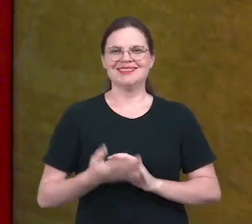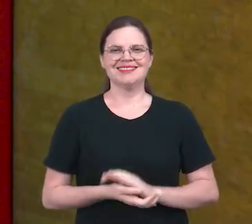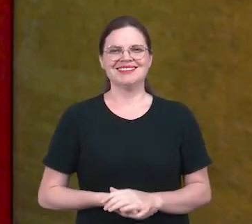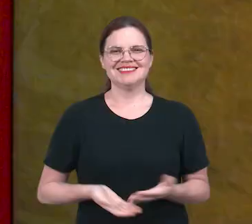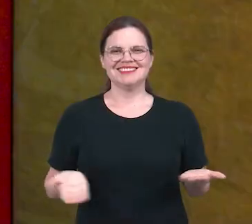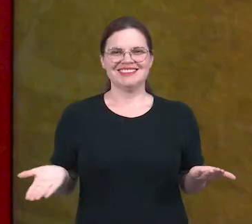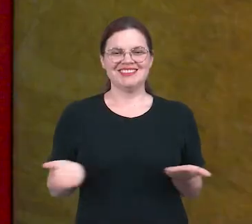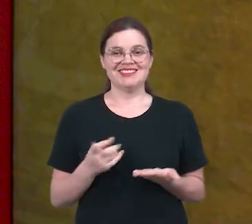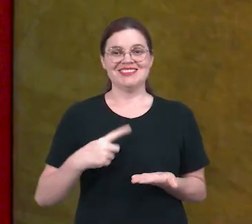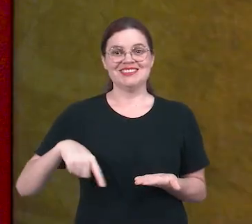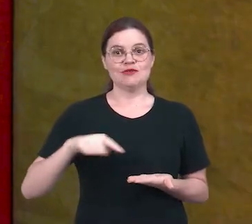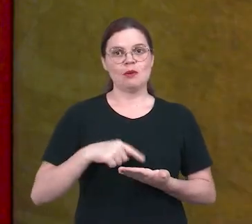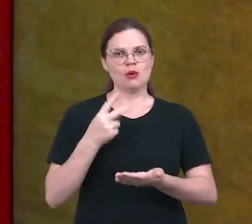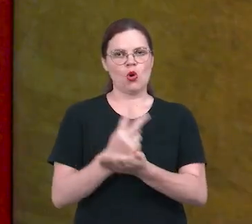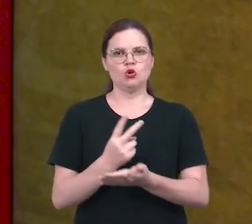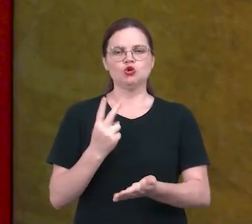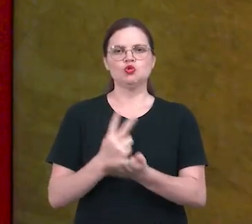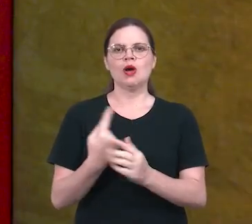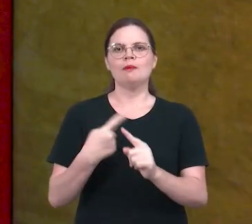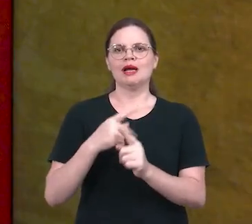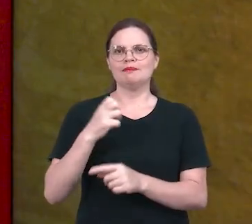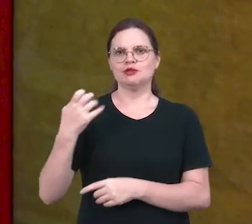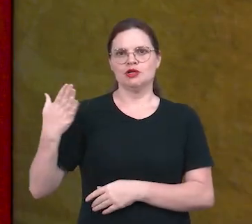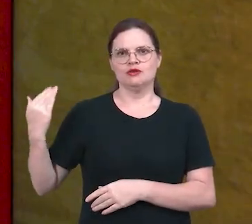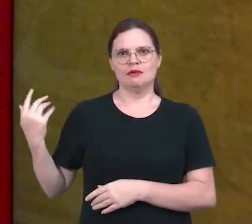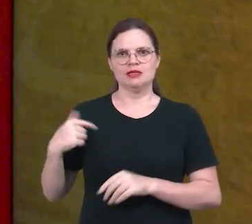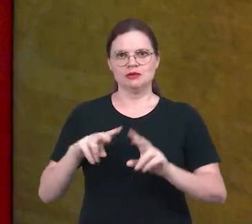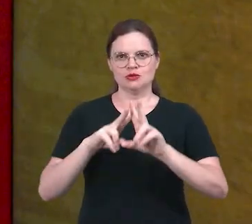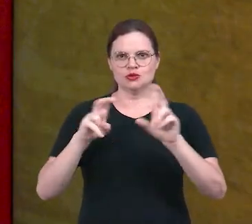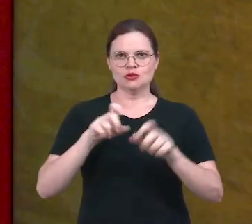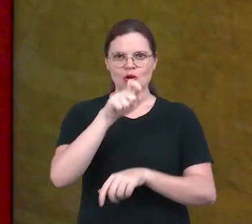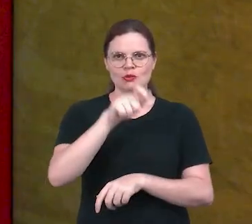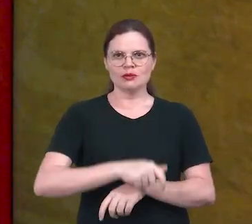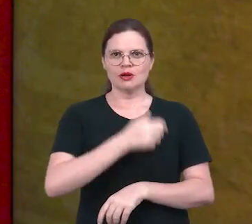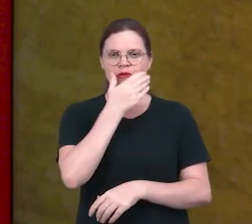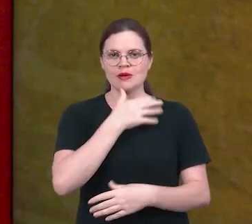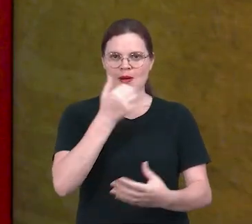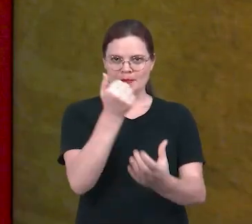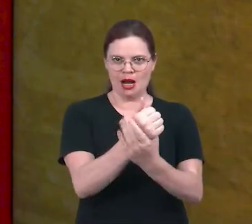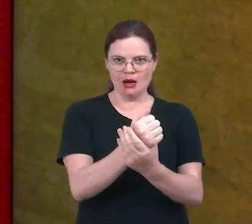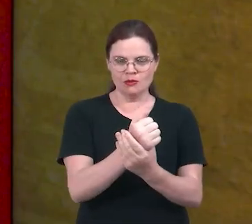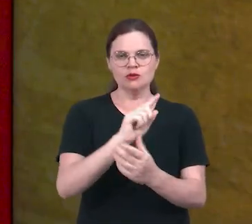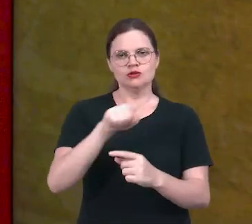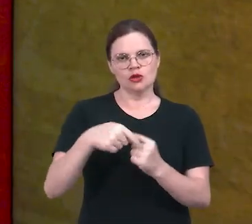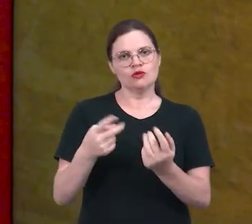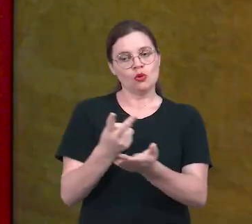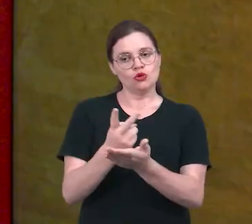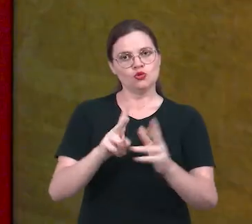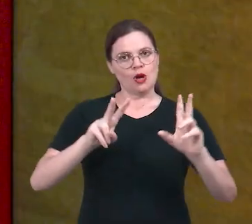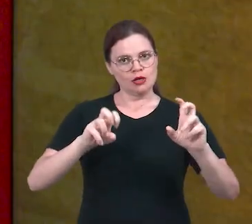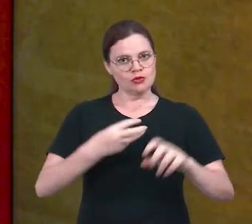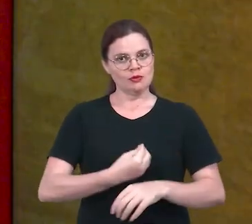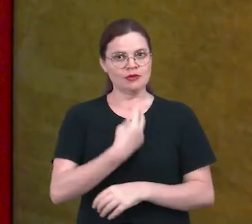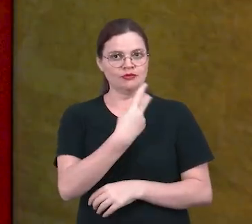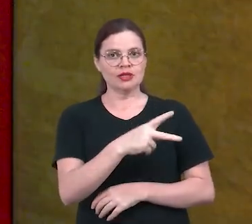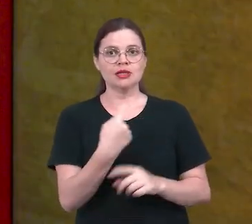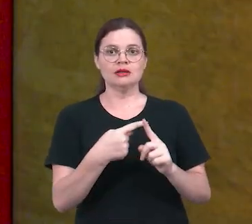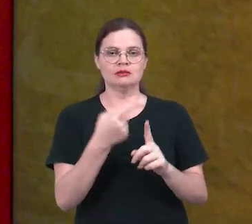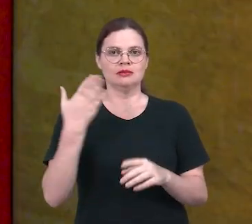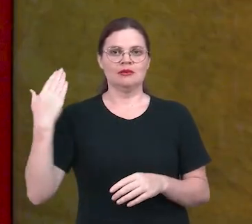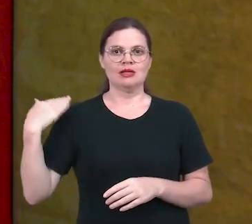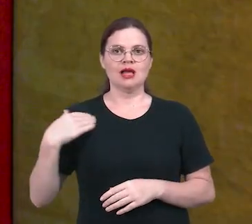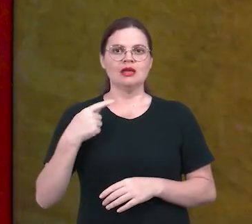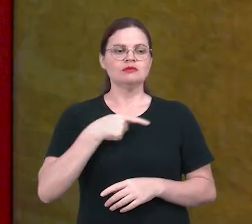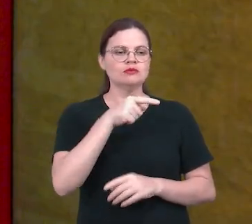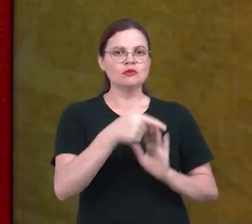Hoje nós estamos dando sequência àquilo que nós falamos no último programa sobre a vida de Abraão, o governo do Espírito